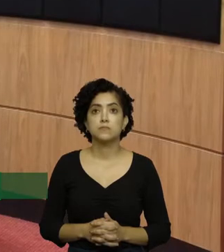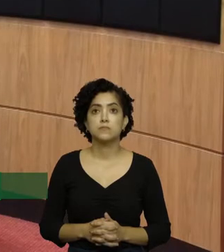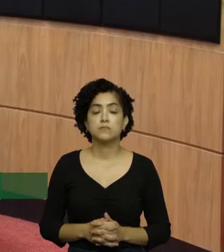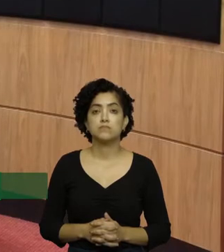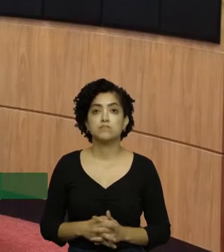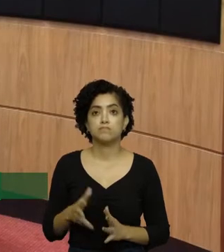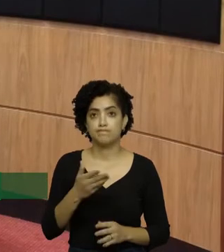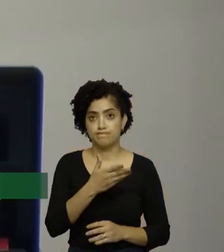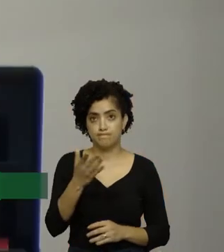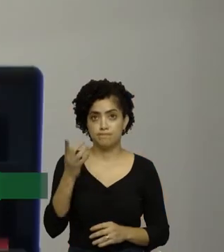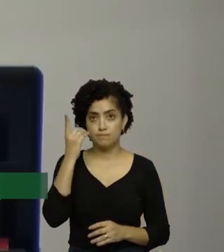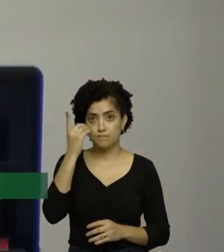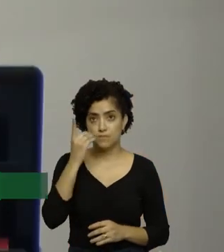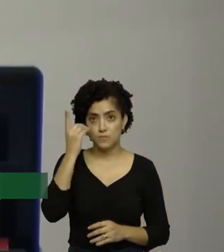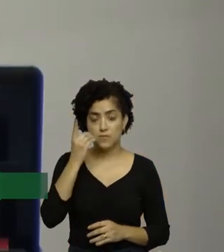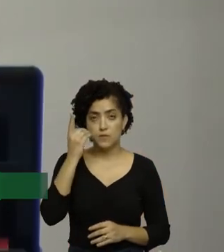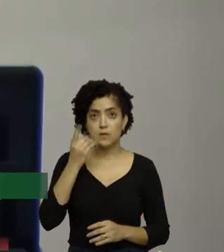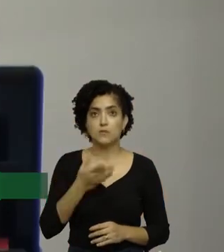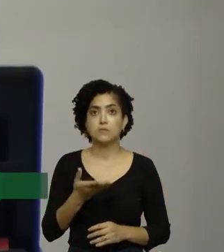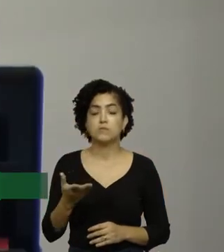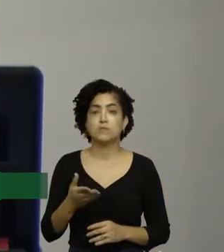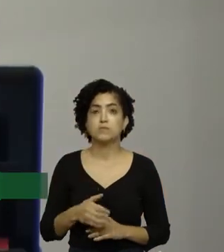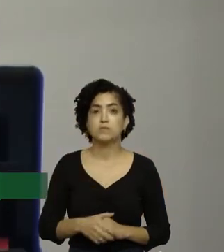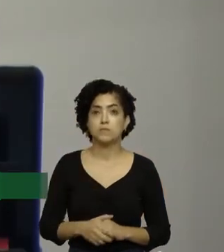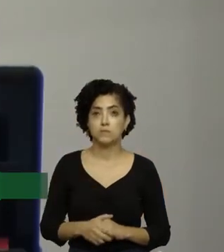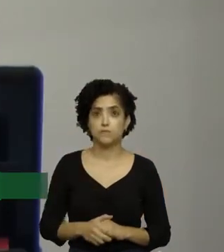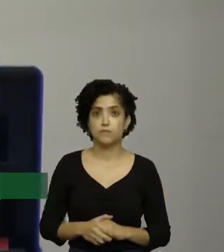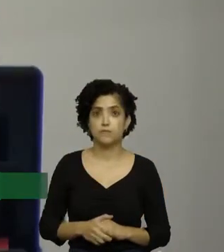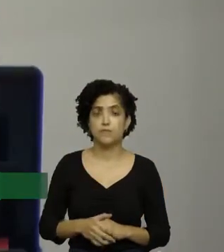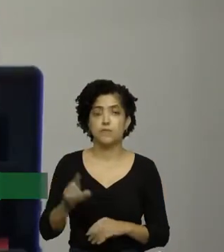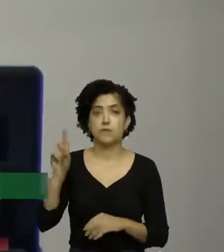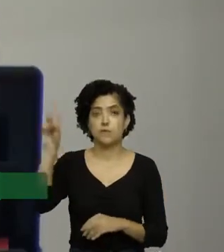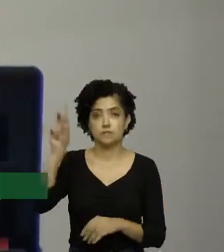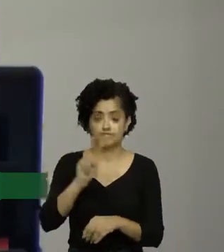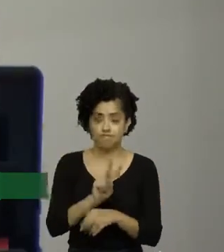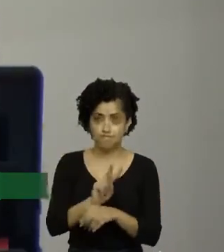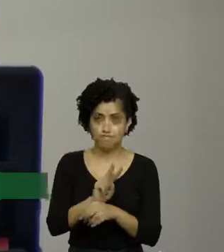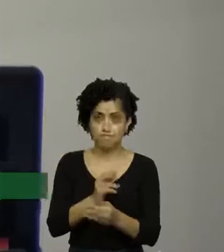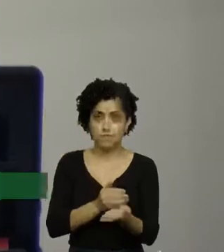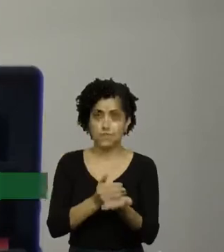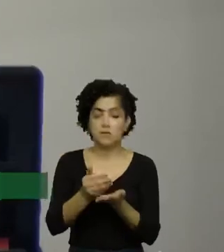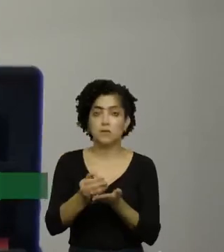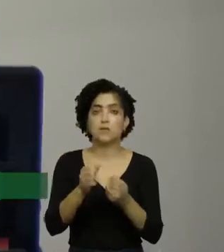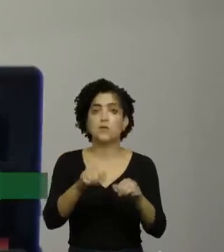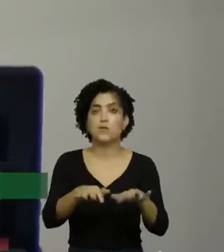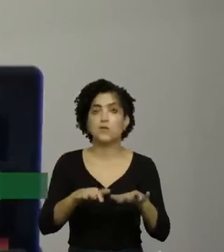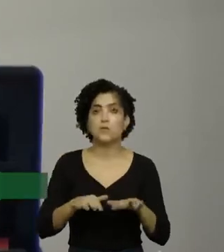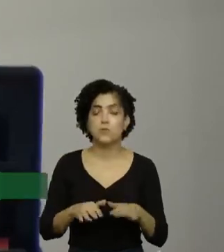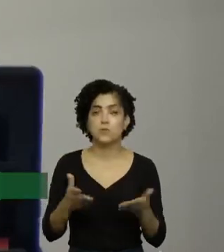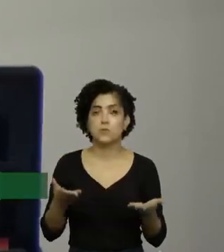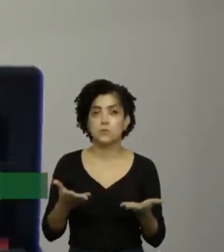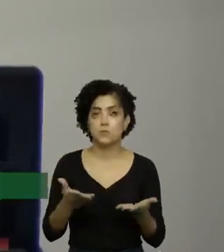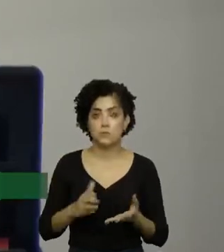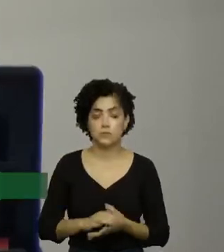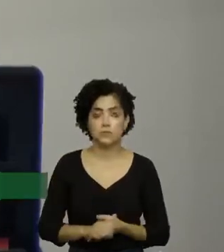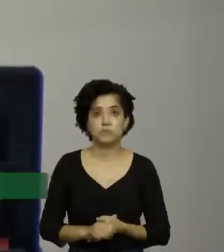Senhores deputados, senhoras deputadas, sob a proteção de Deus, declaro aberta a presente